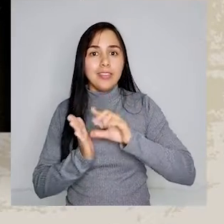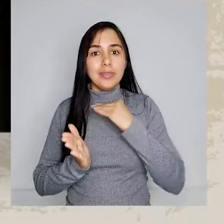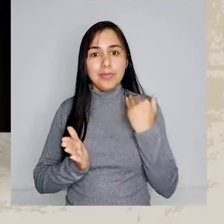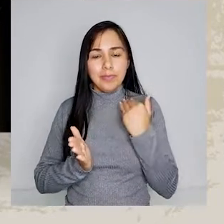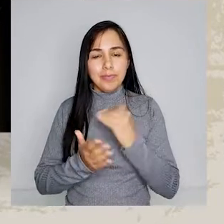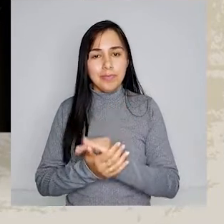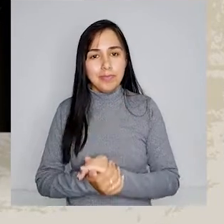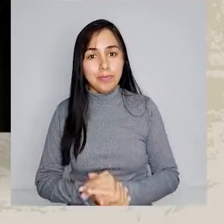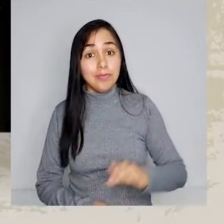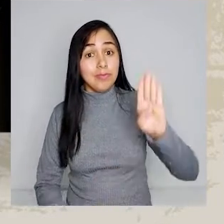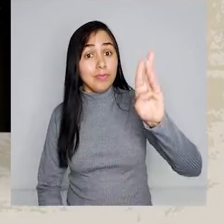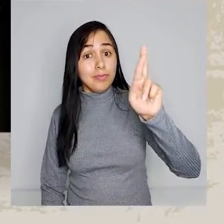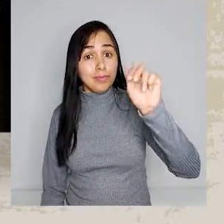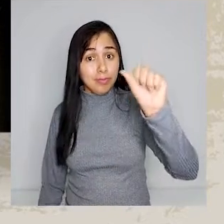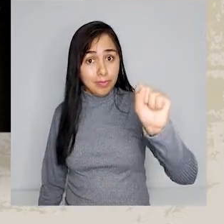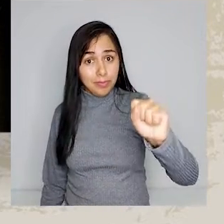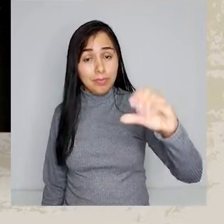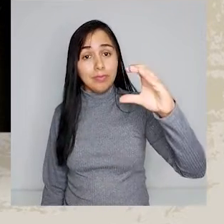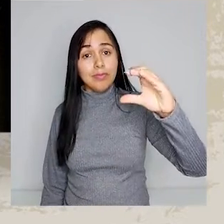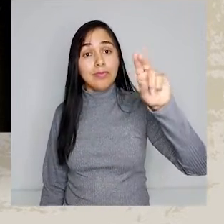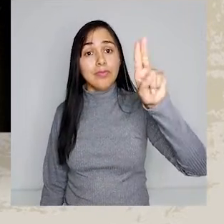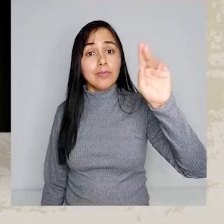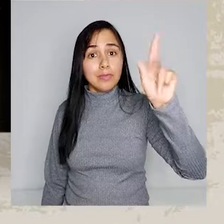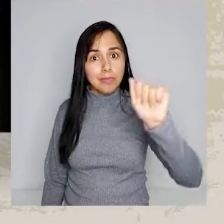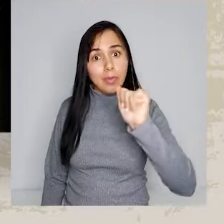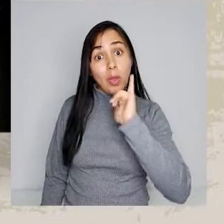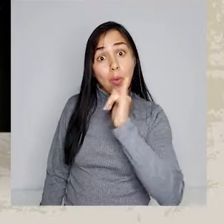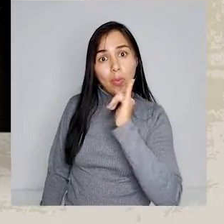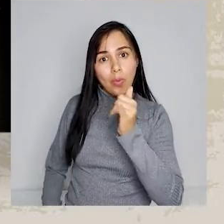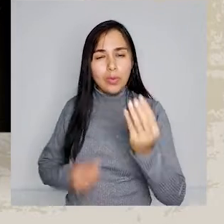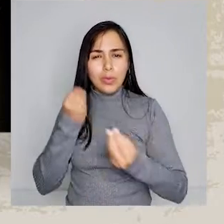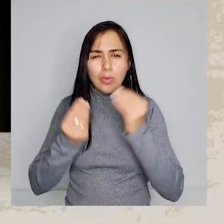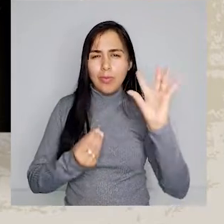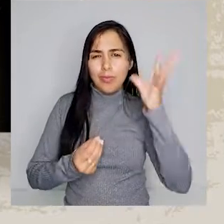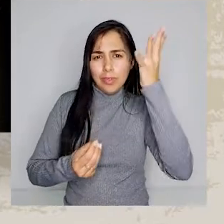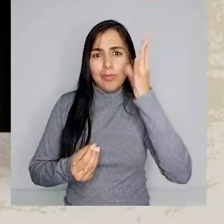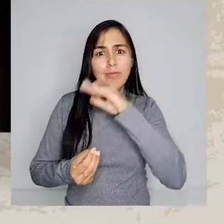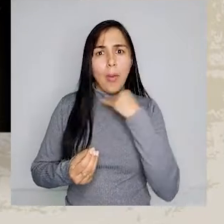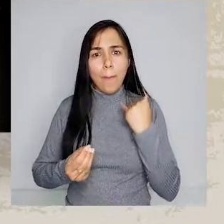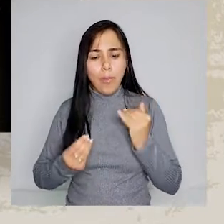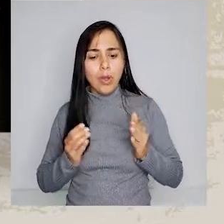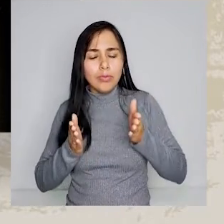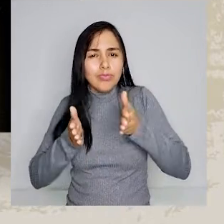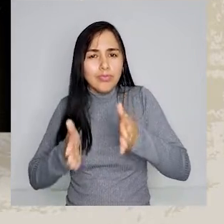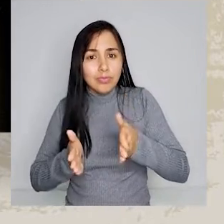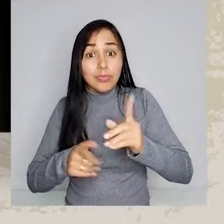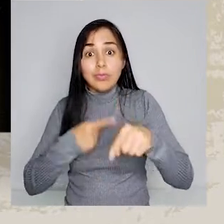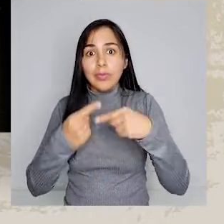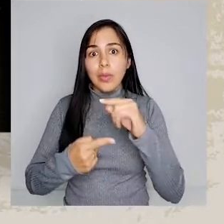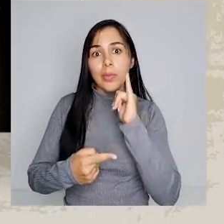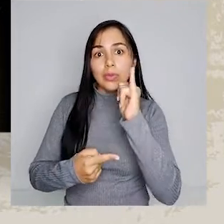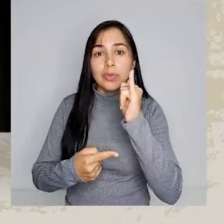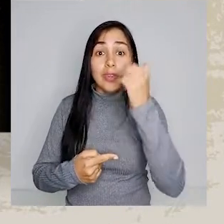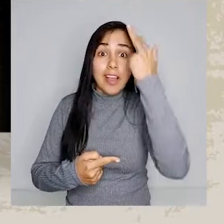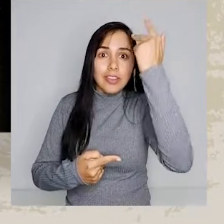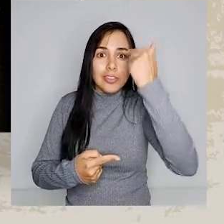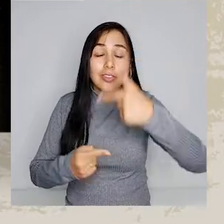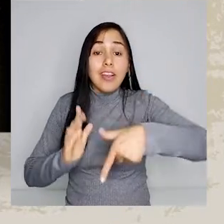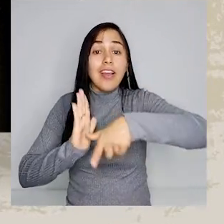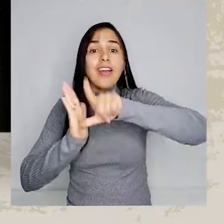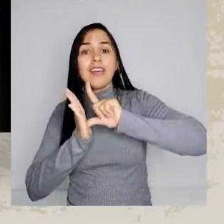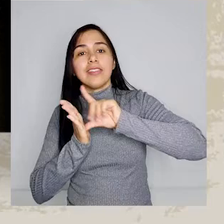Brás Cubas narra primeiro o seu enterro, para depois voltar ao início de sua história e contá-la ao